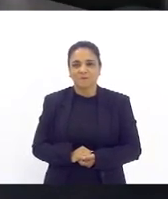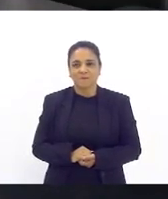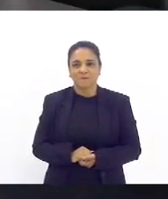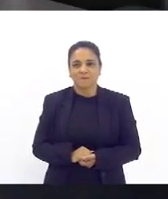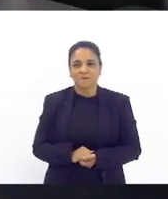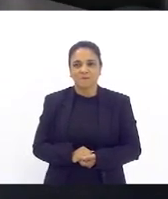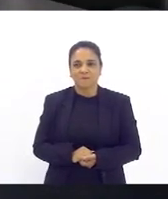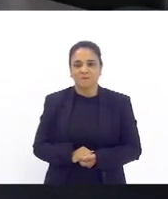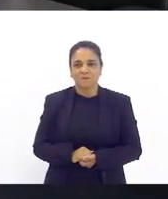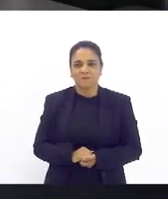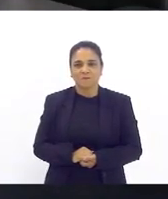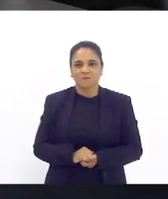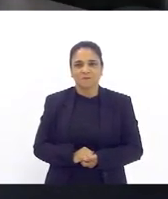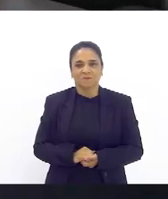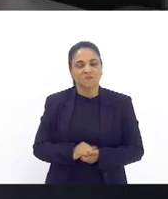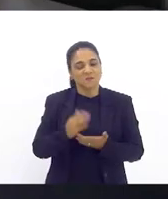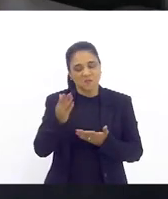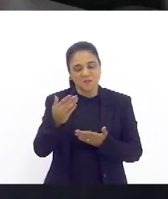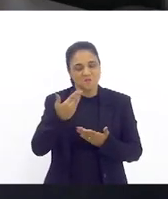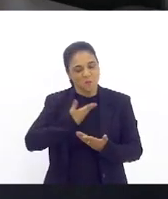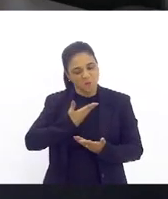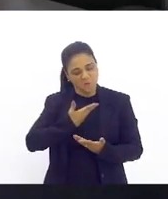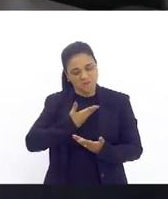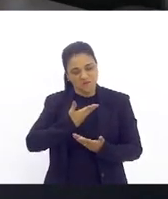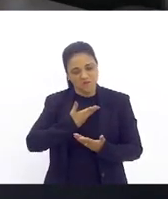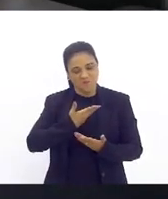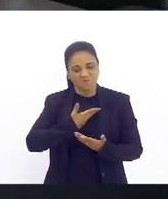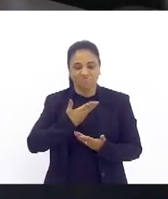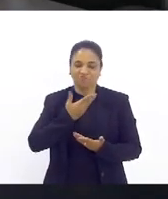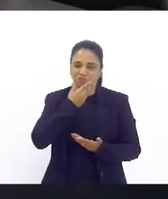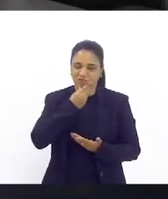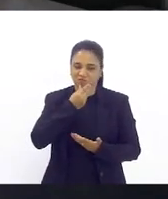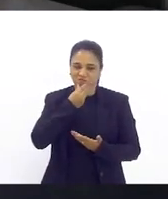é um cavalheiro nesse meu amigo